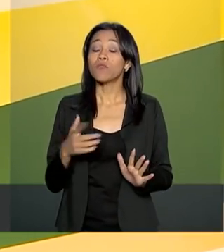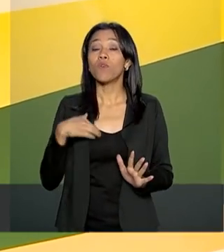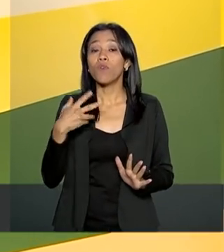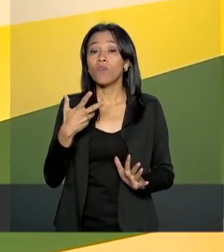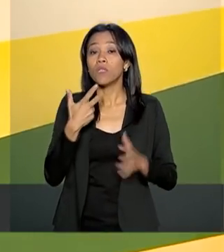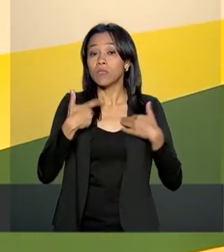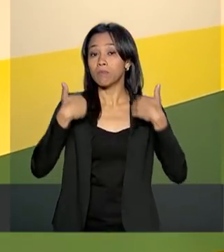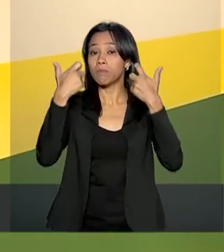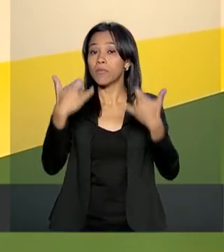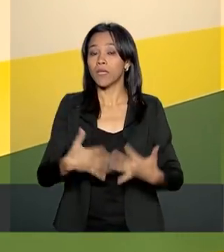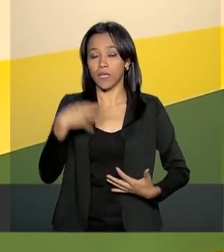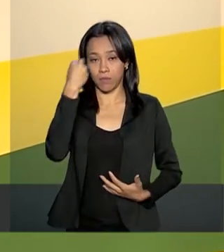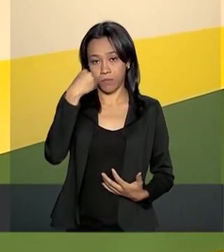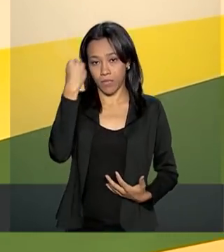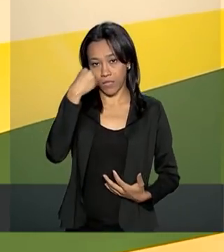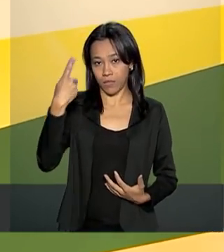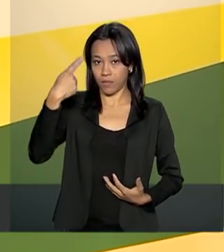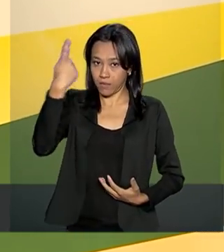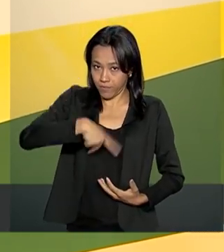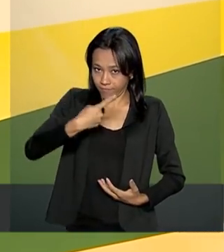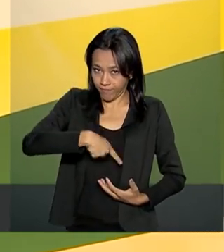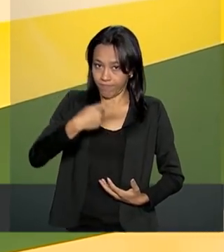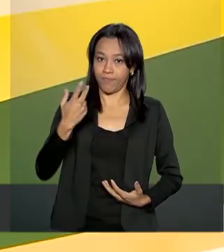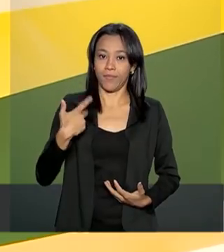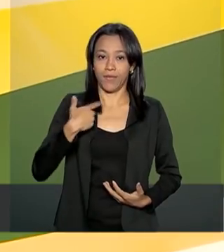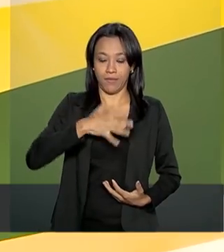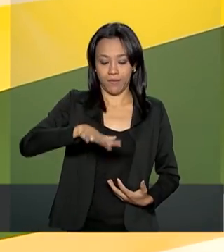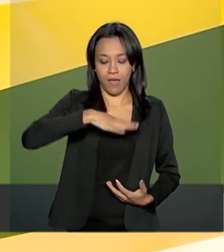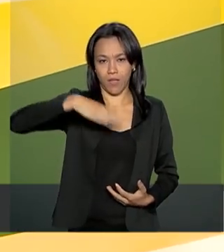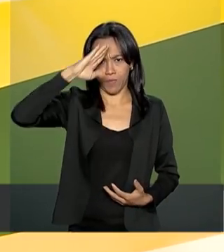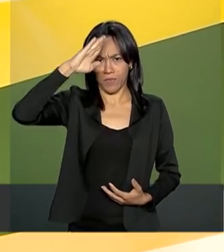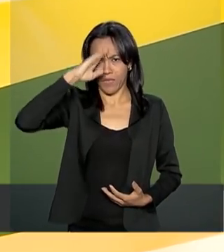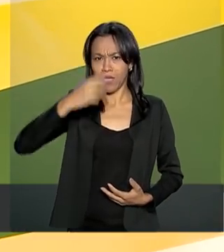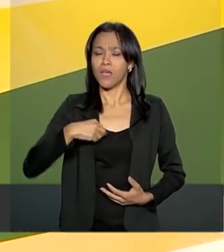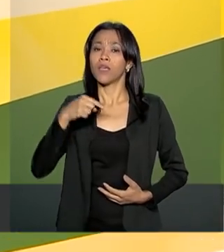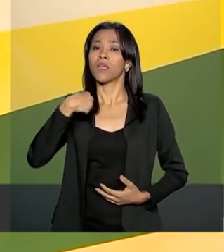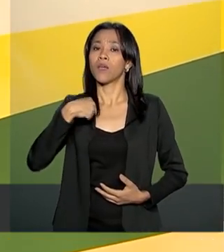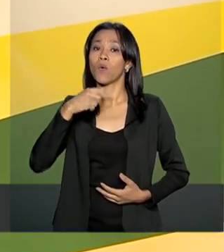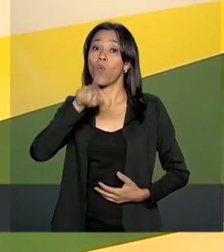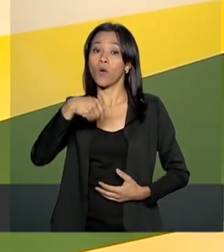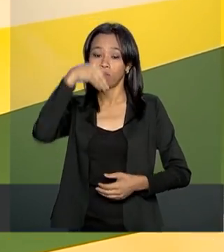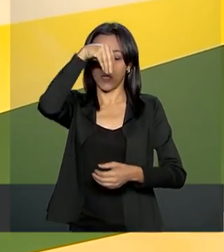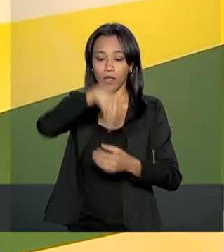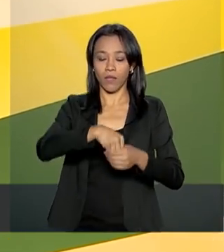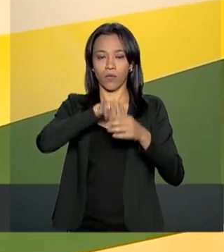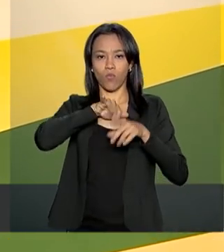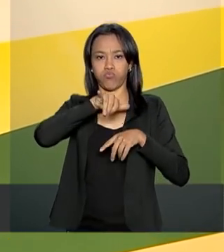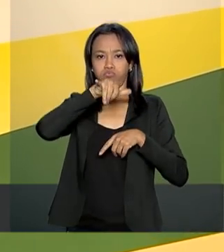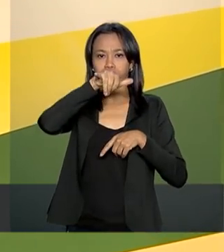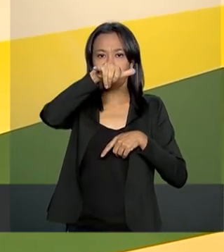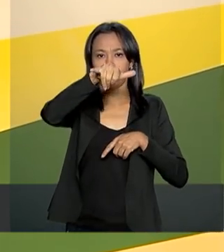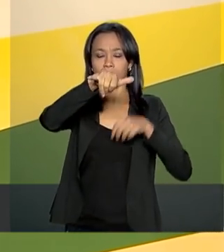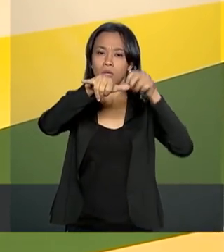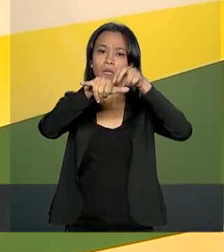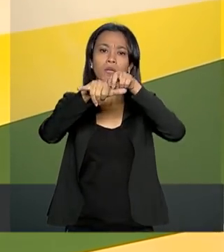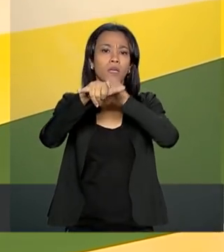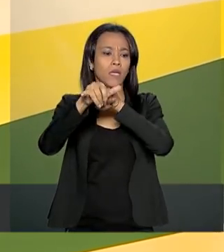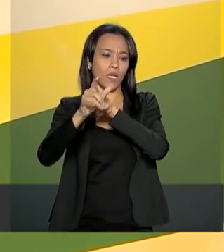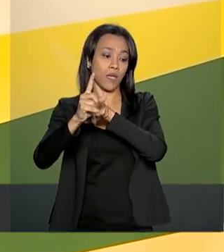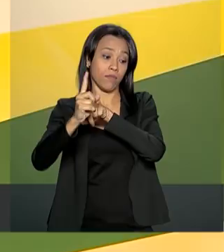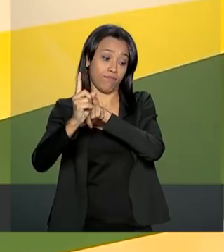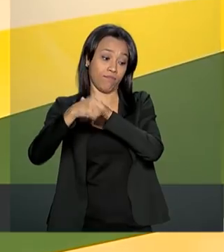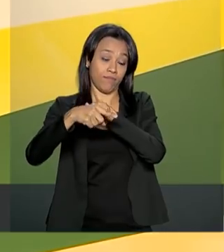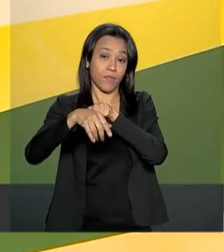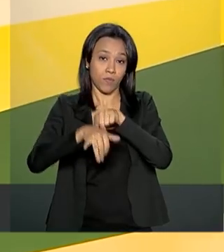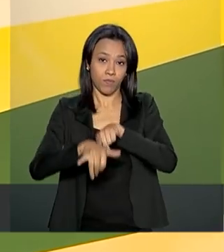também, como paraquedista. Quando o senhor está no avião e o mestre salto comanda